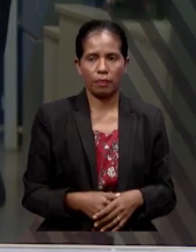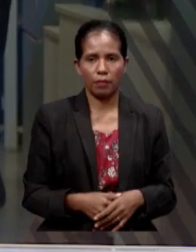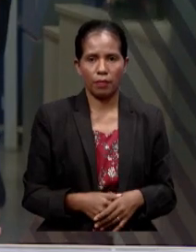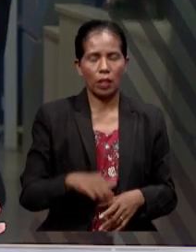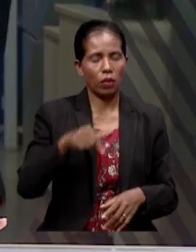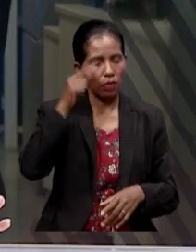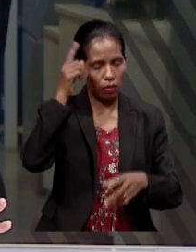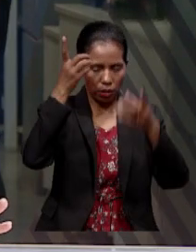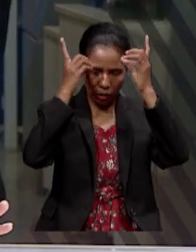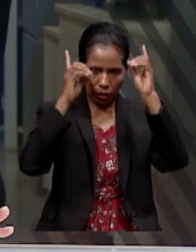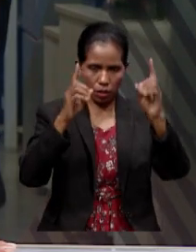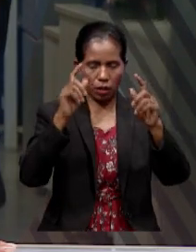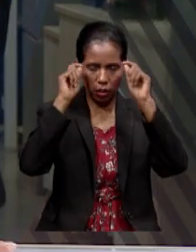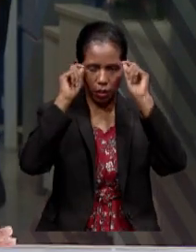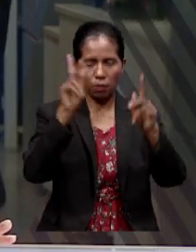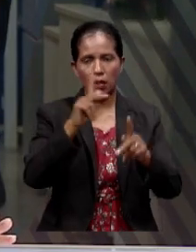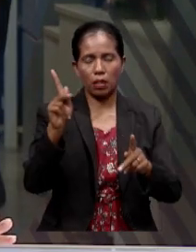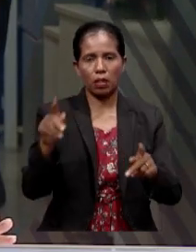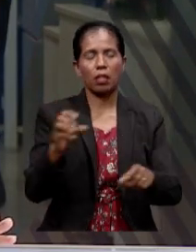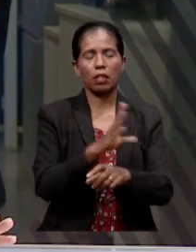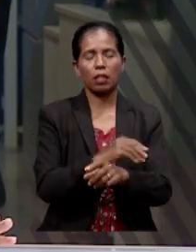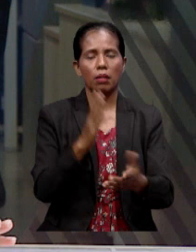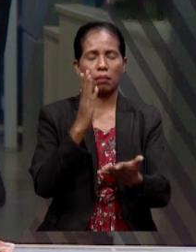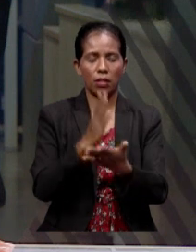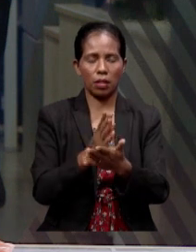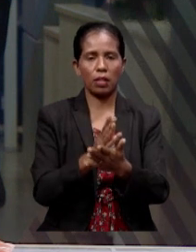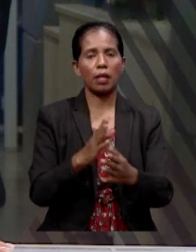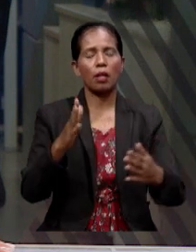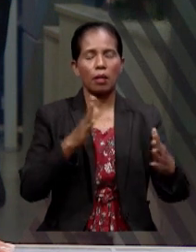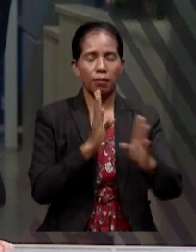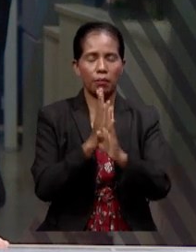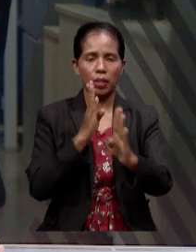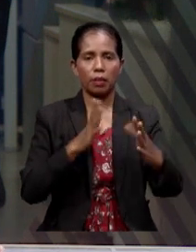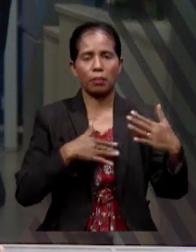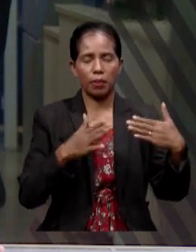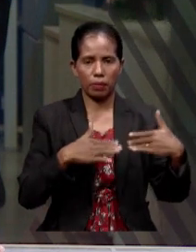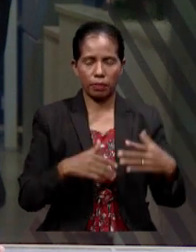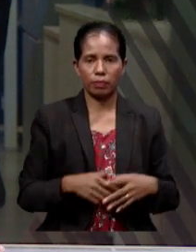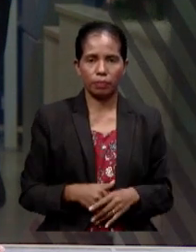Governo de Cidade Timor Plaza nesse estacionamento Babas Babadoc Express no Damri.